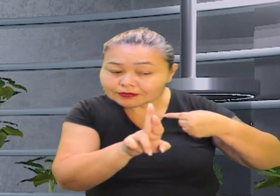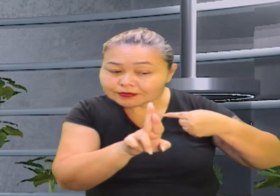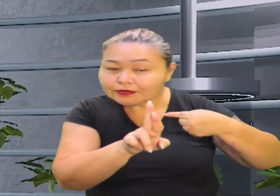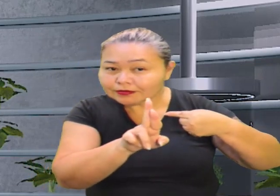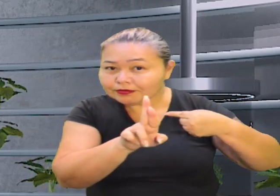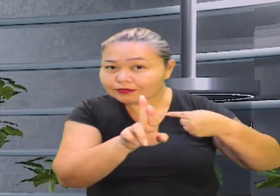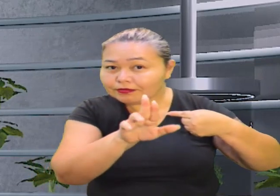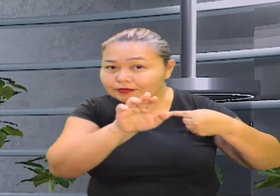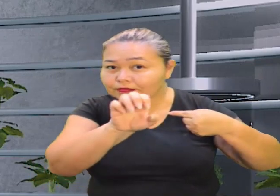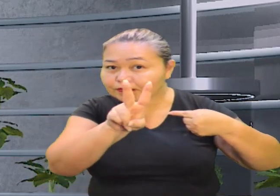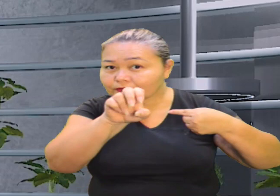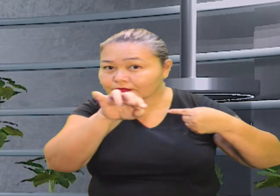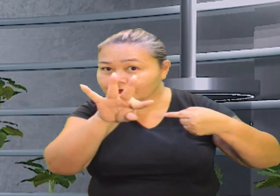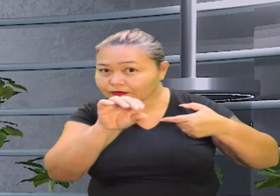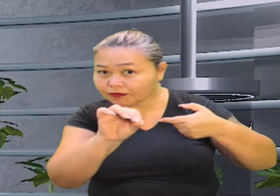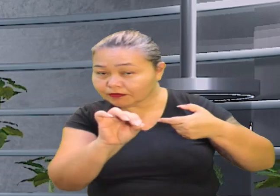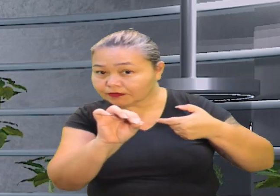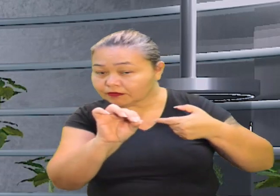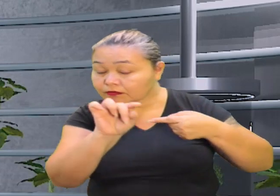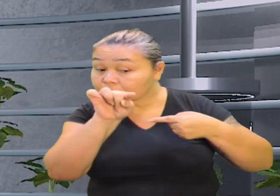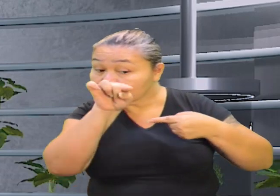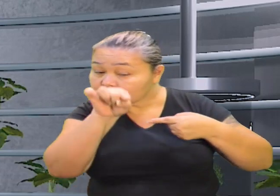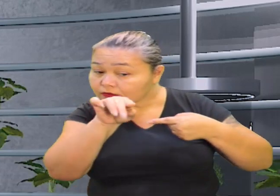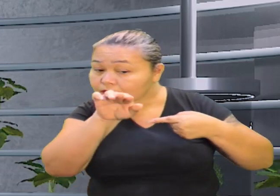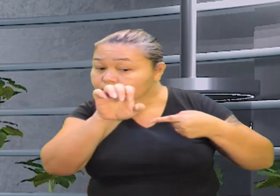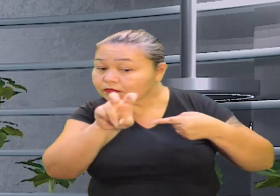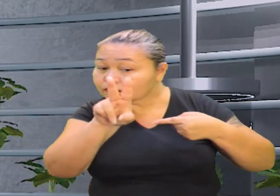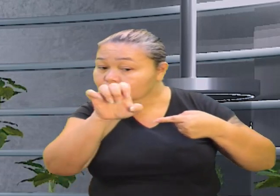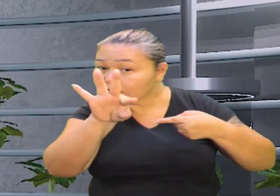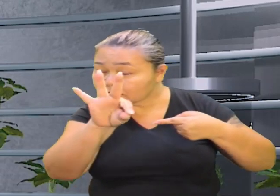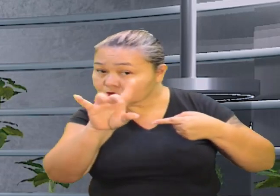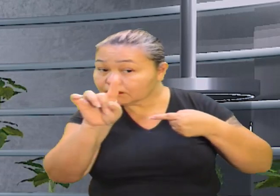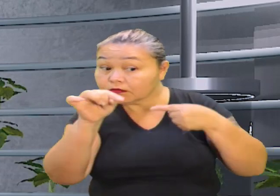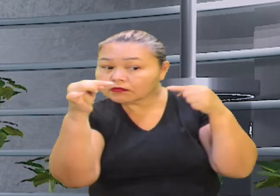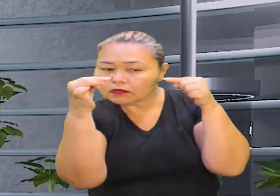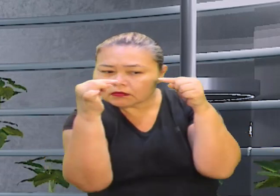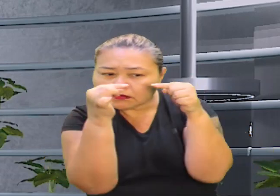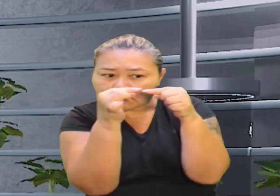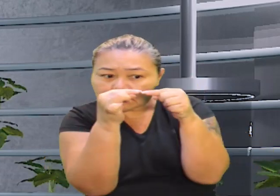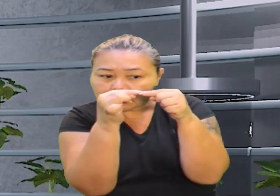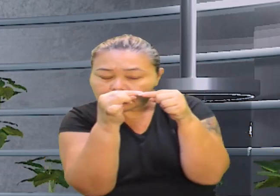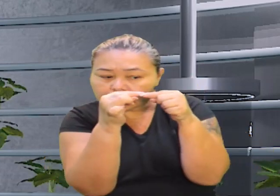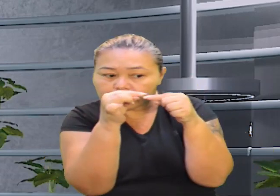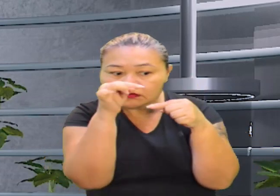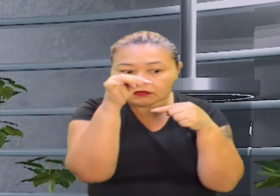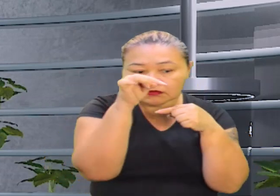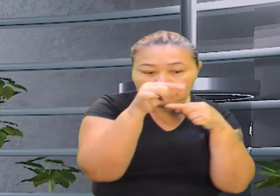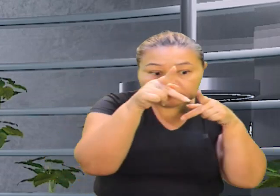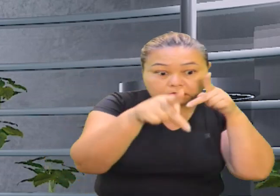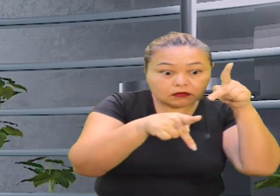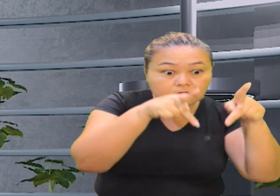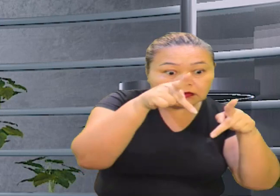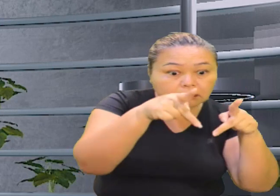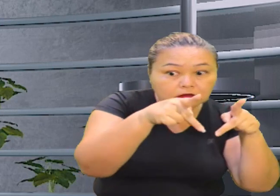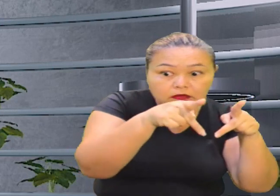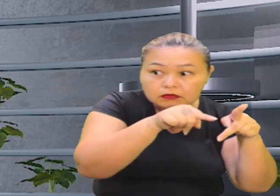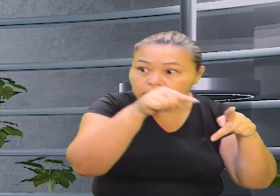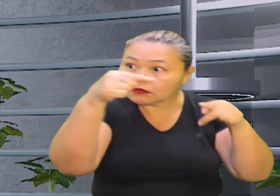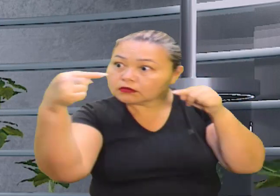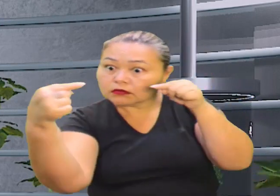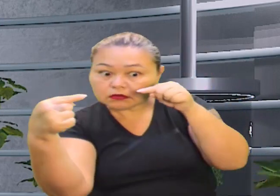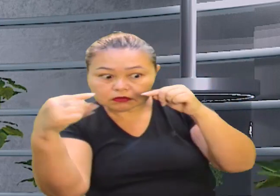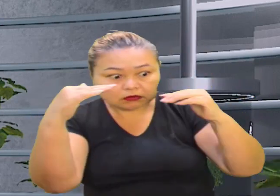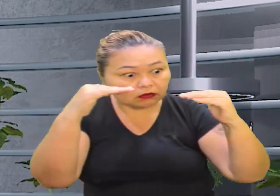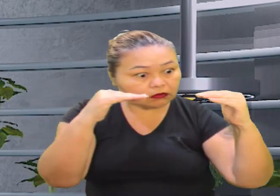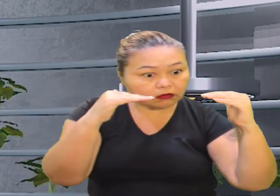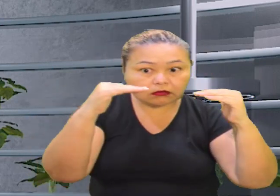é esse? Se esse evento bater, quando eu olho para a população, está em